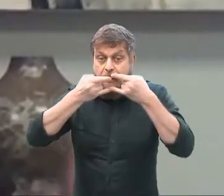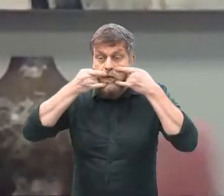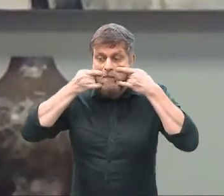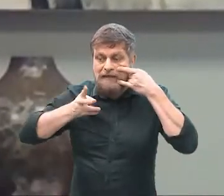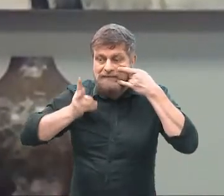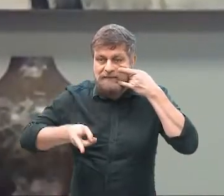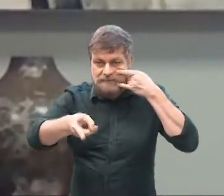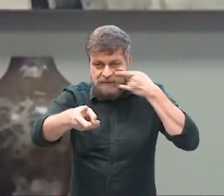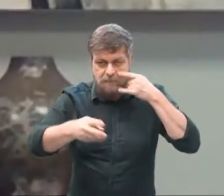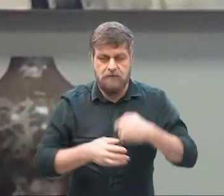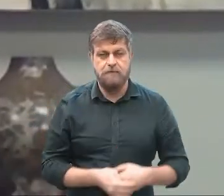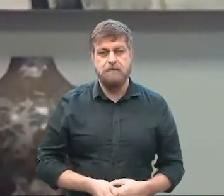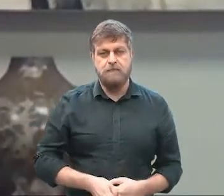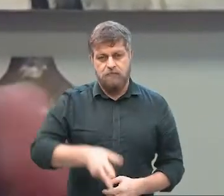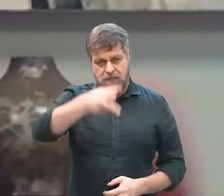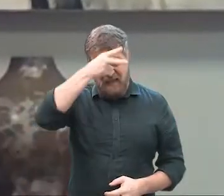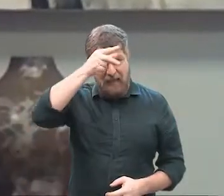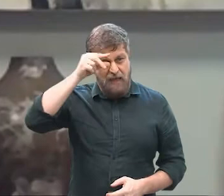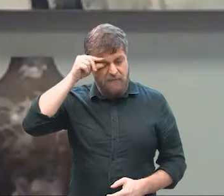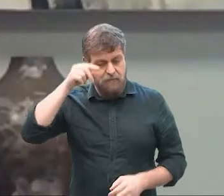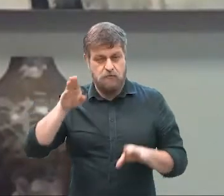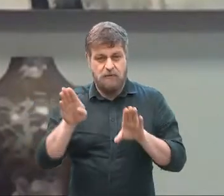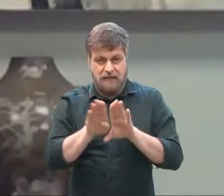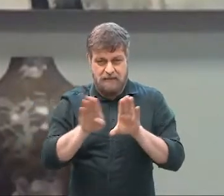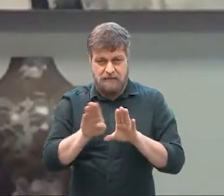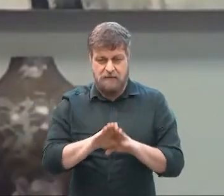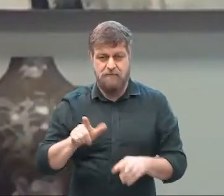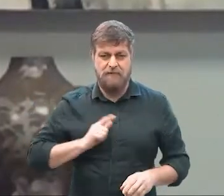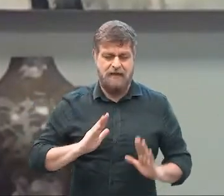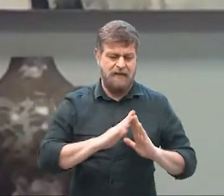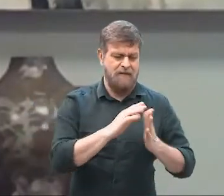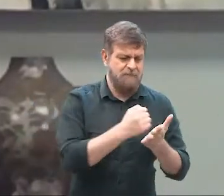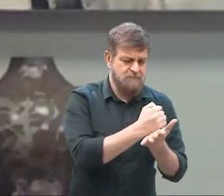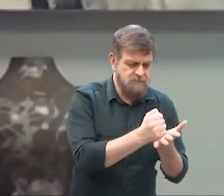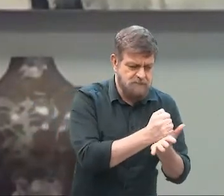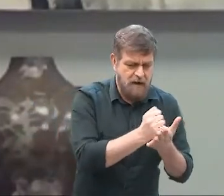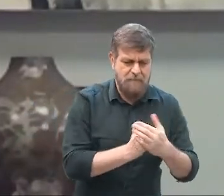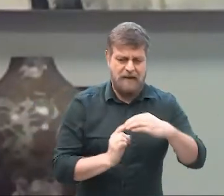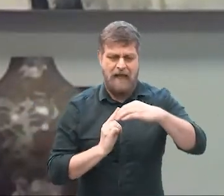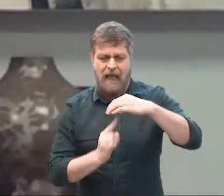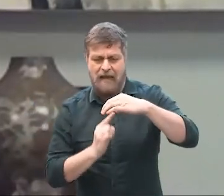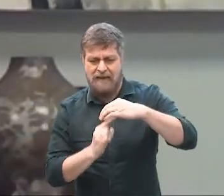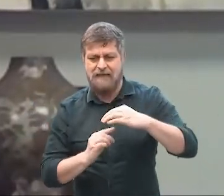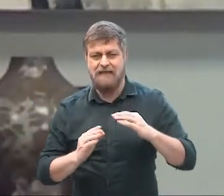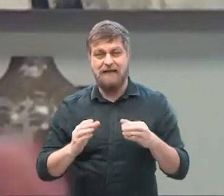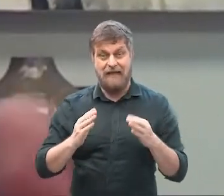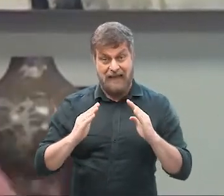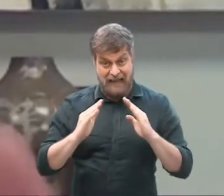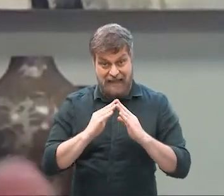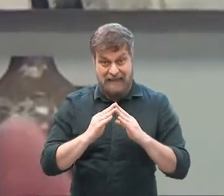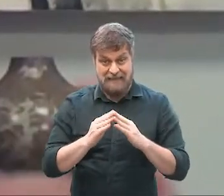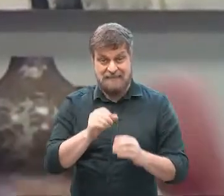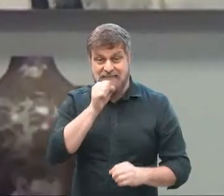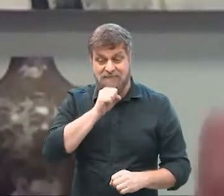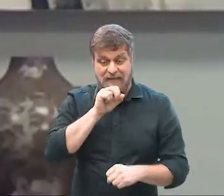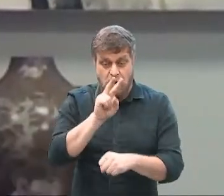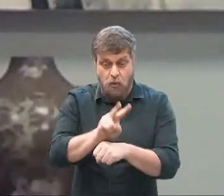e a prefeitura. E as repartições que eu citei, farmácias, clínicas de repouso, deveriam